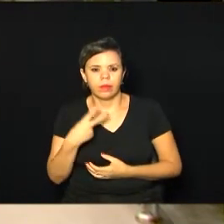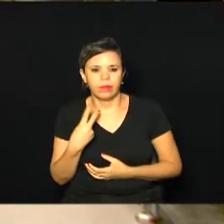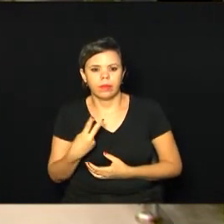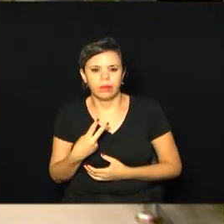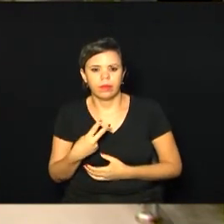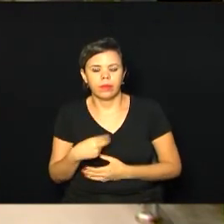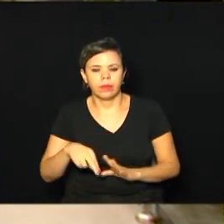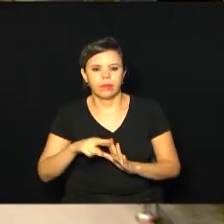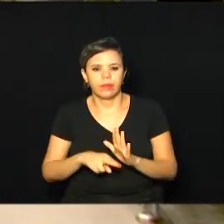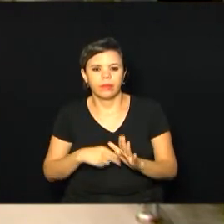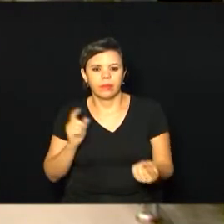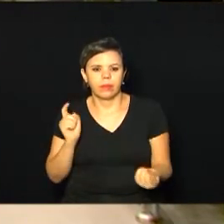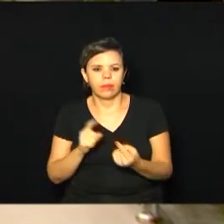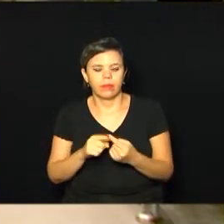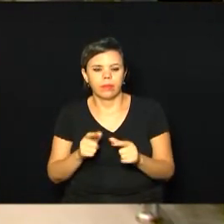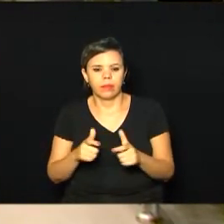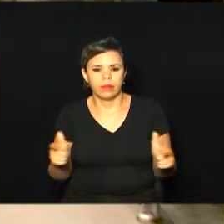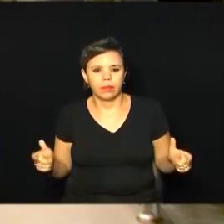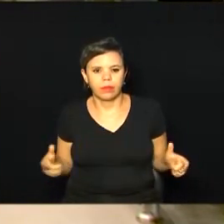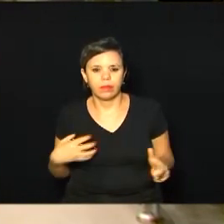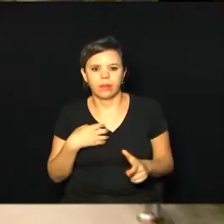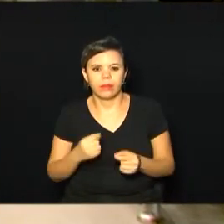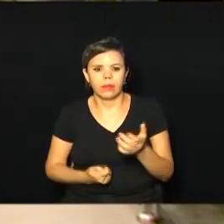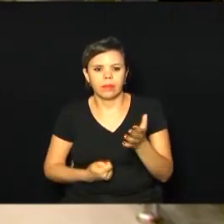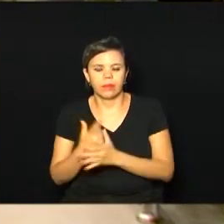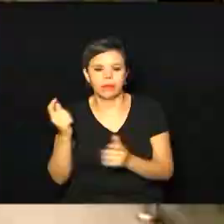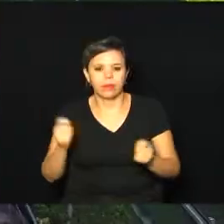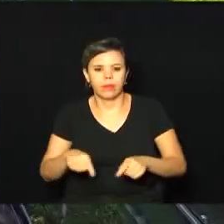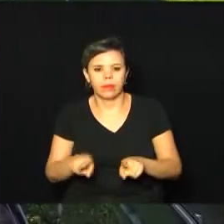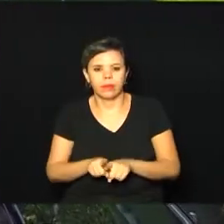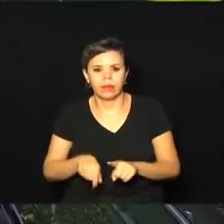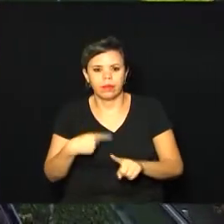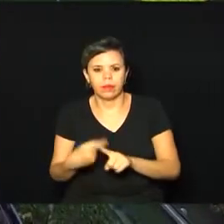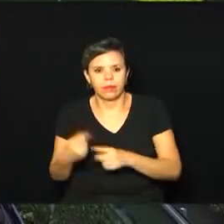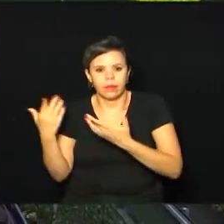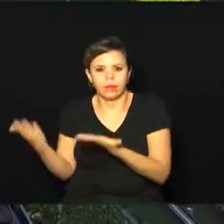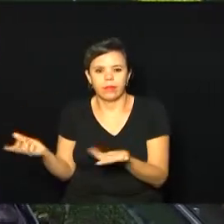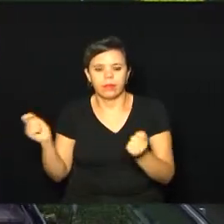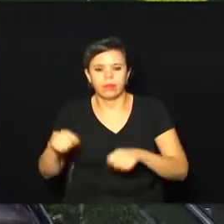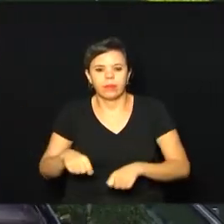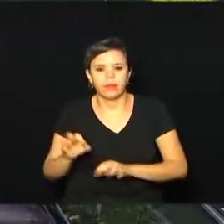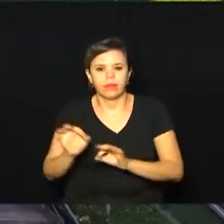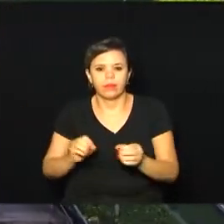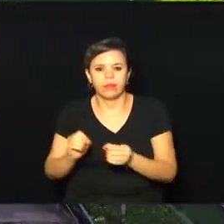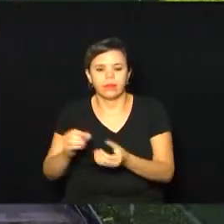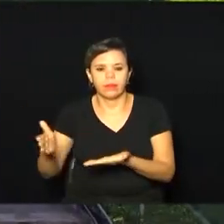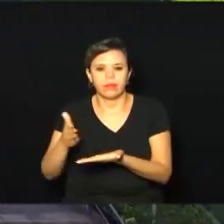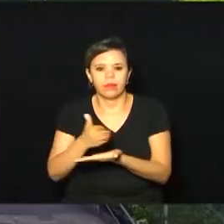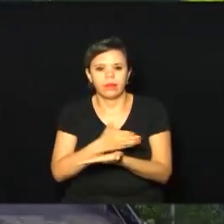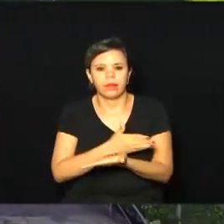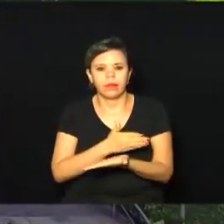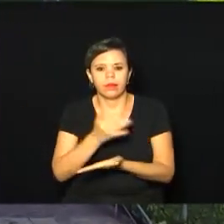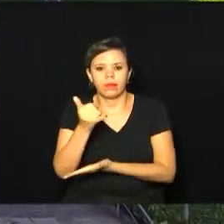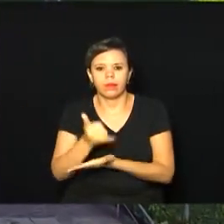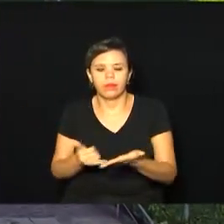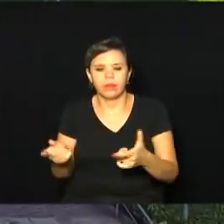a medida tem como objetivo aumentar as formas de pagamento possíveis. Além disso, será possível realizar o parcelamento de alguns